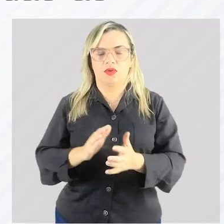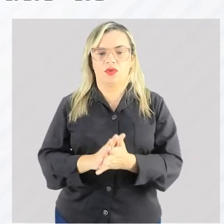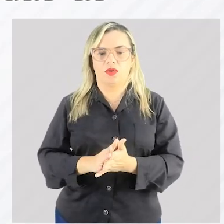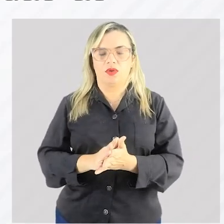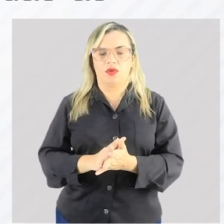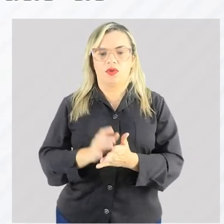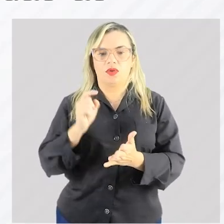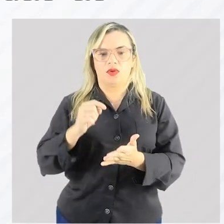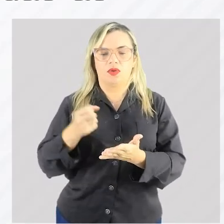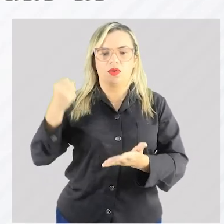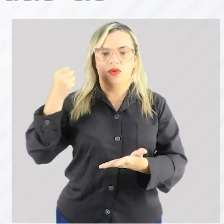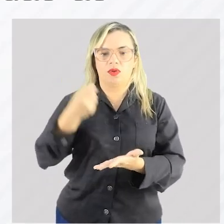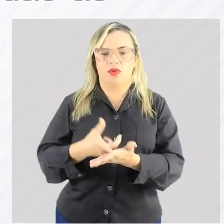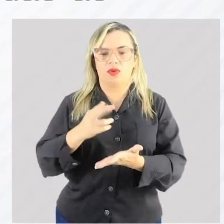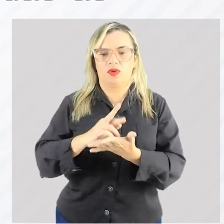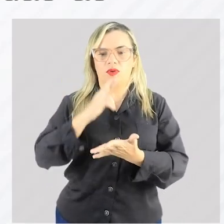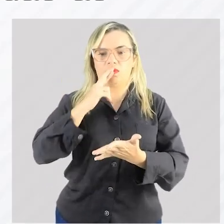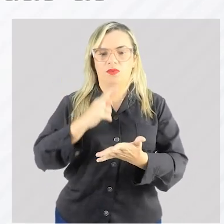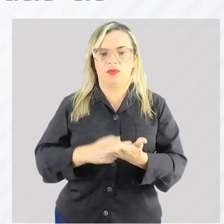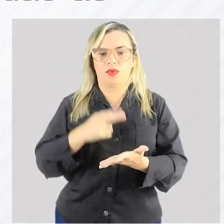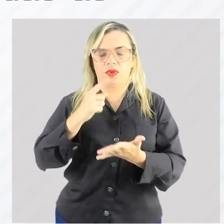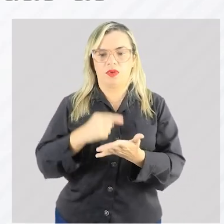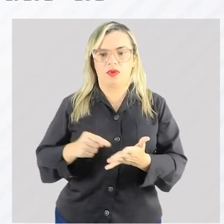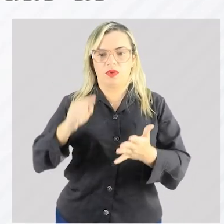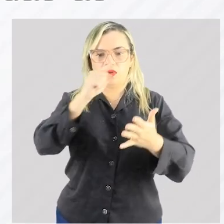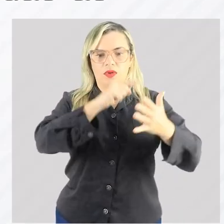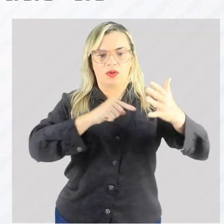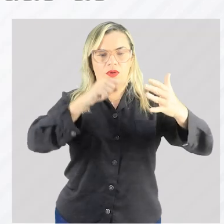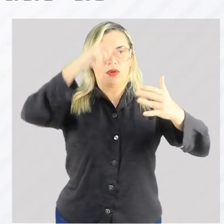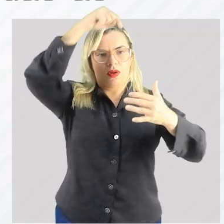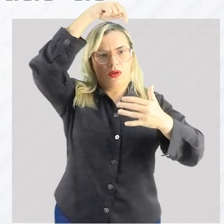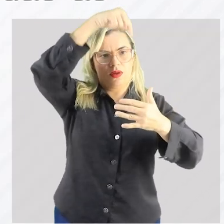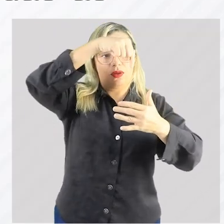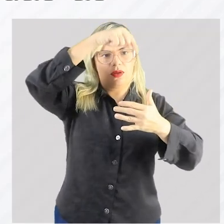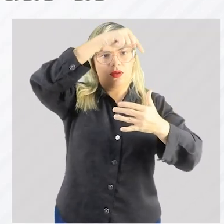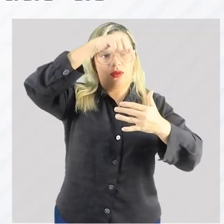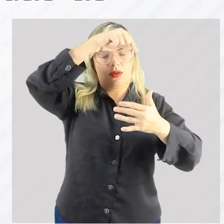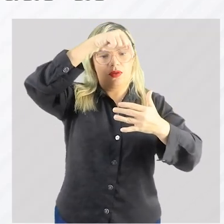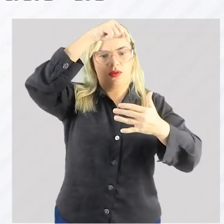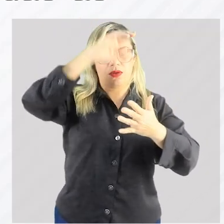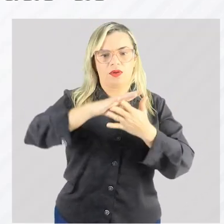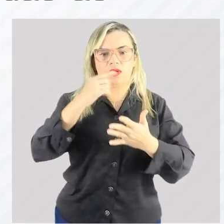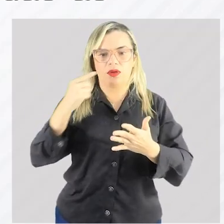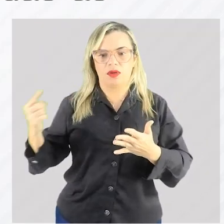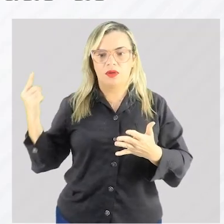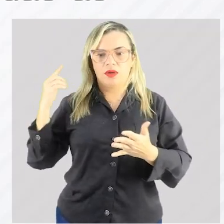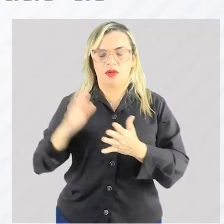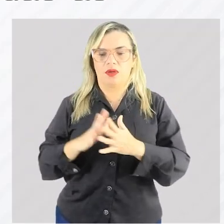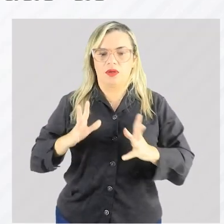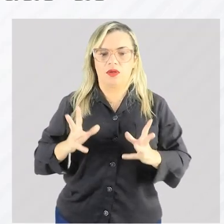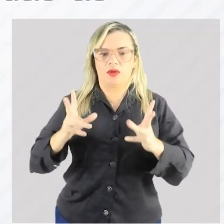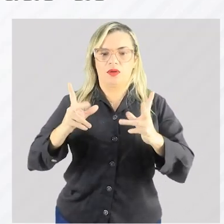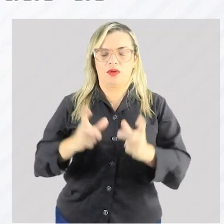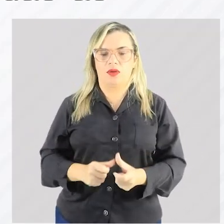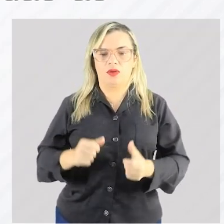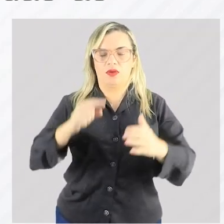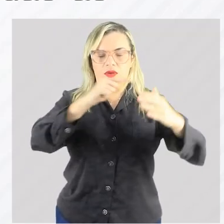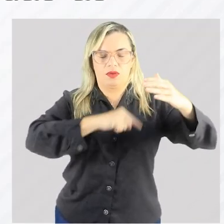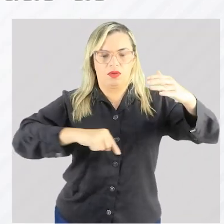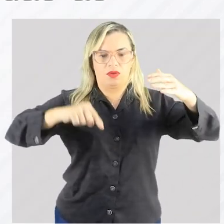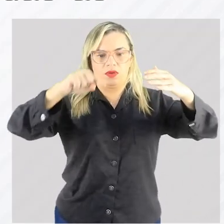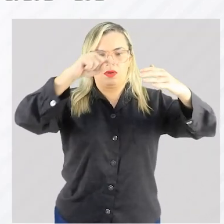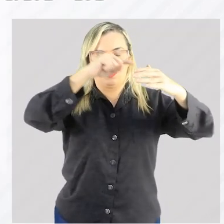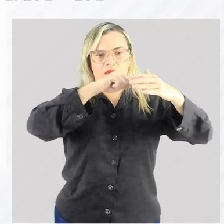o resultado é que está marcado na região apontada pela seta sendo que todas as as